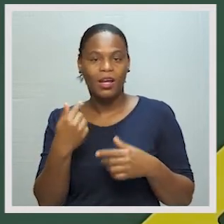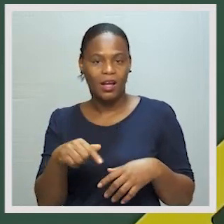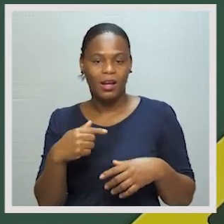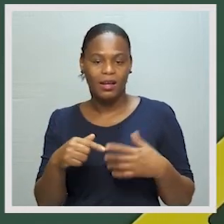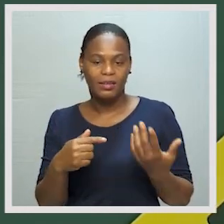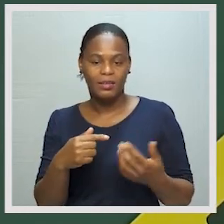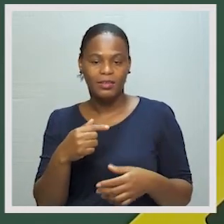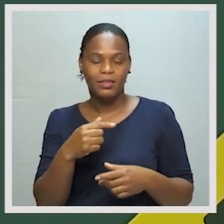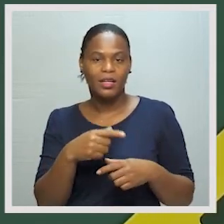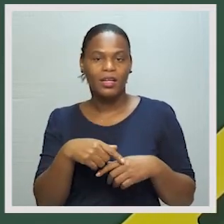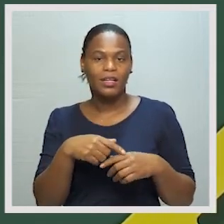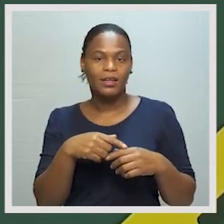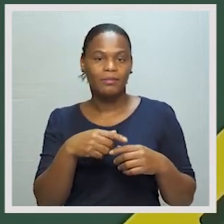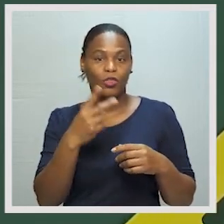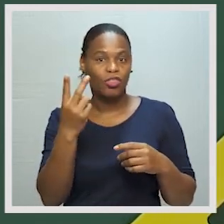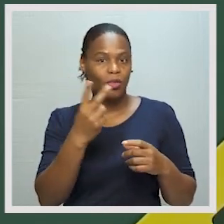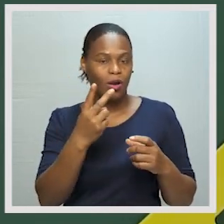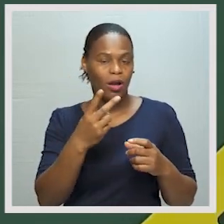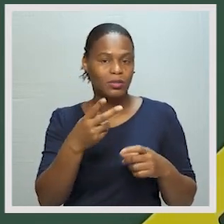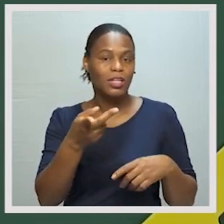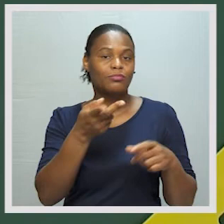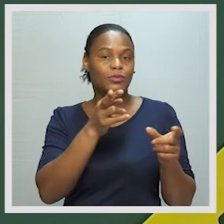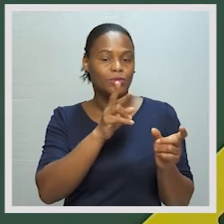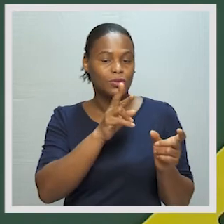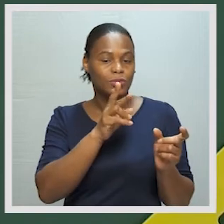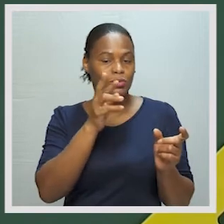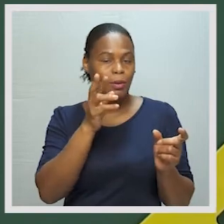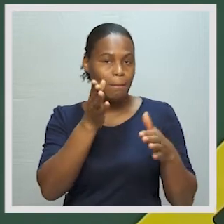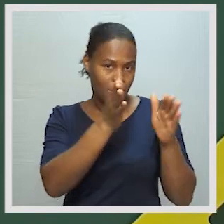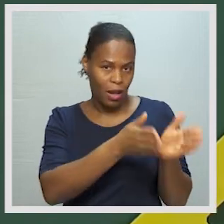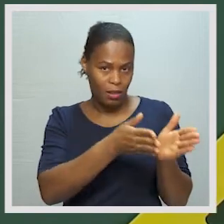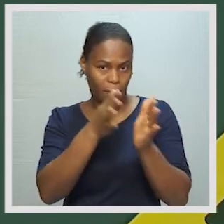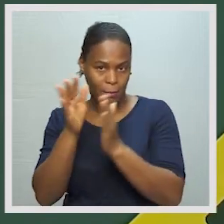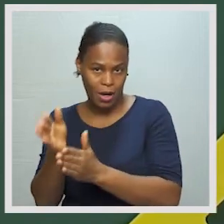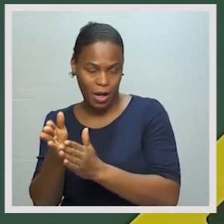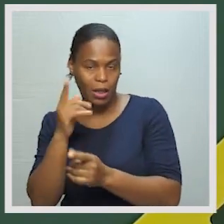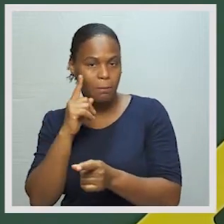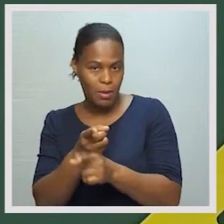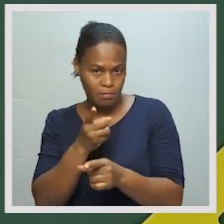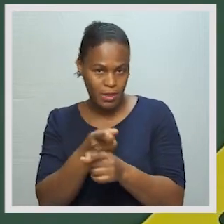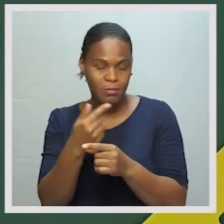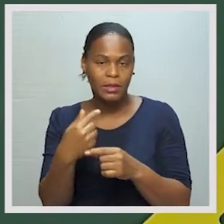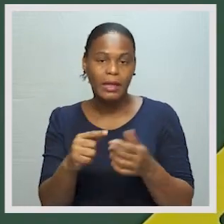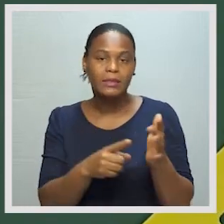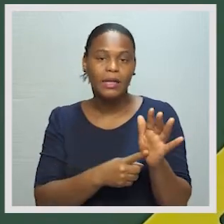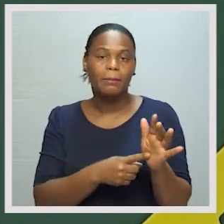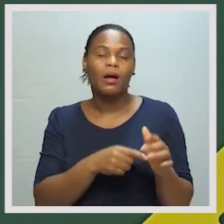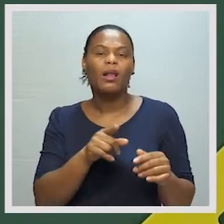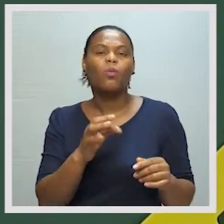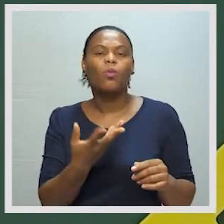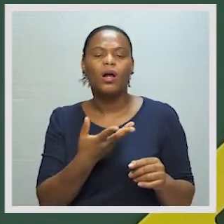tem duas parcelas que, neste caso, têm fator comum. Neste caso, o